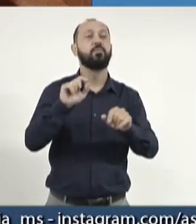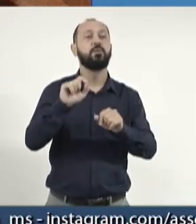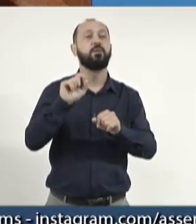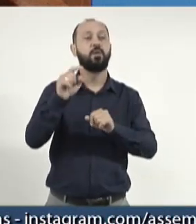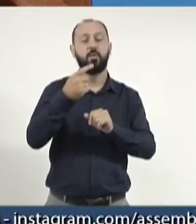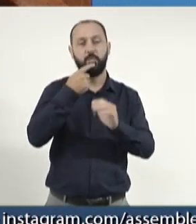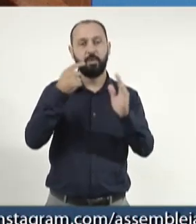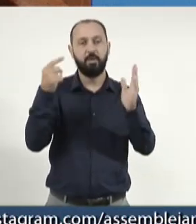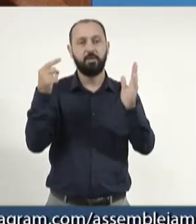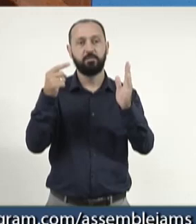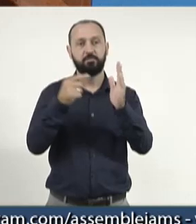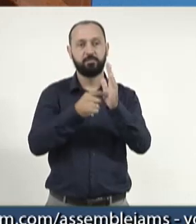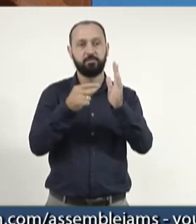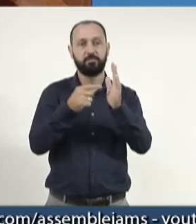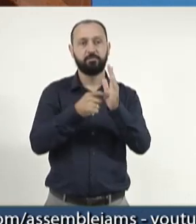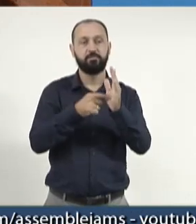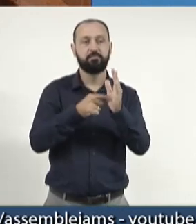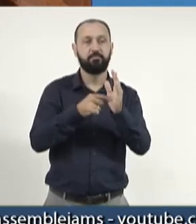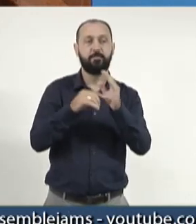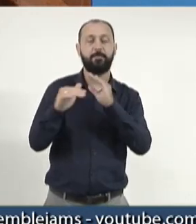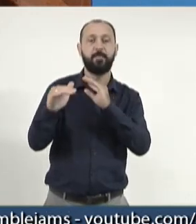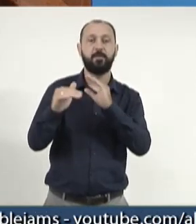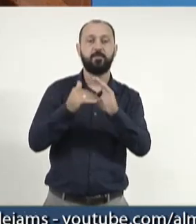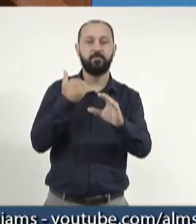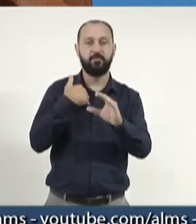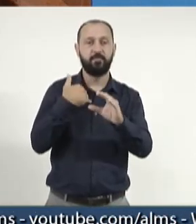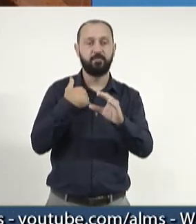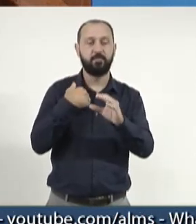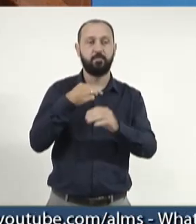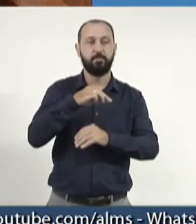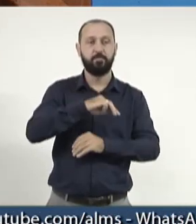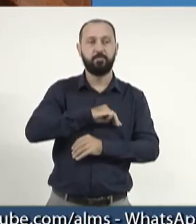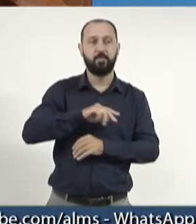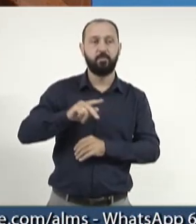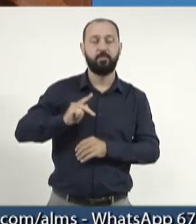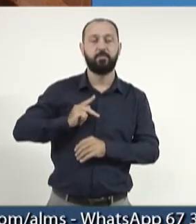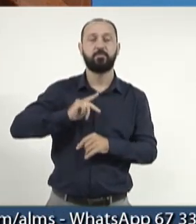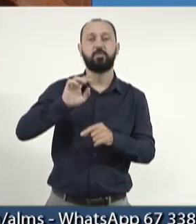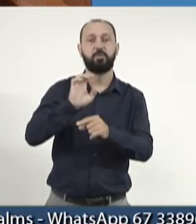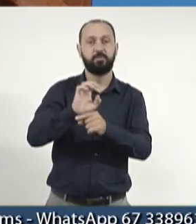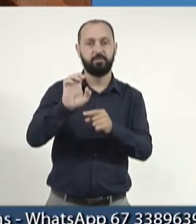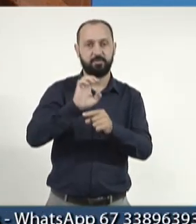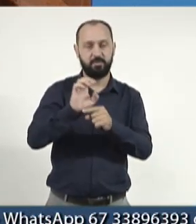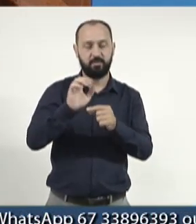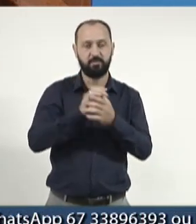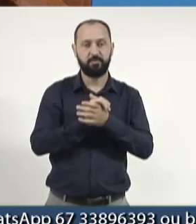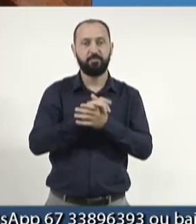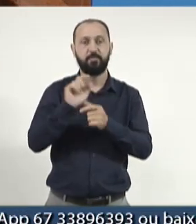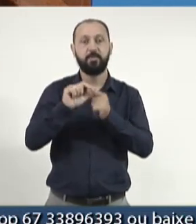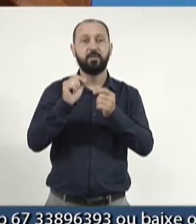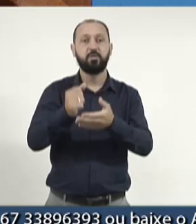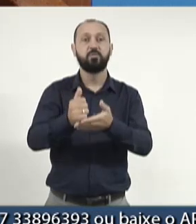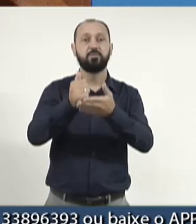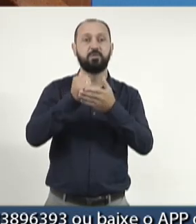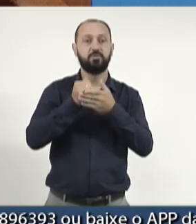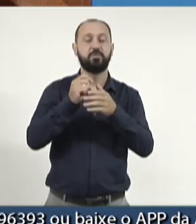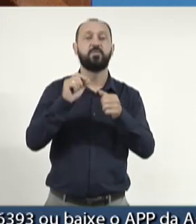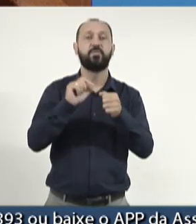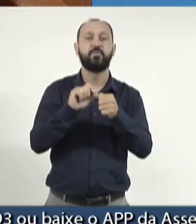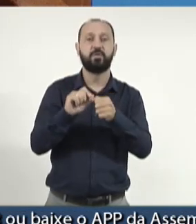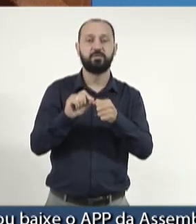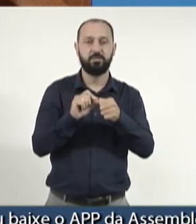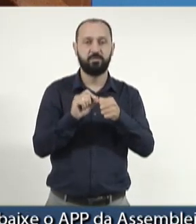uma denúncia enviada ao Ministério Público do Estado, para que nos ajude a